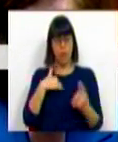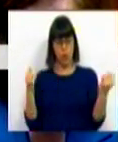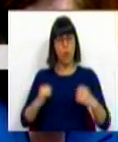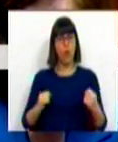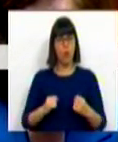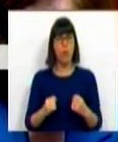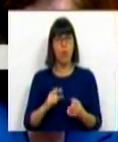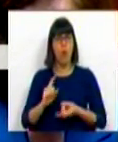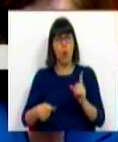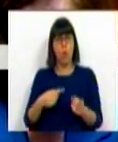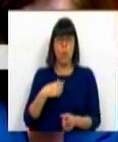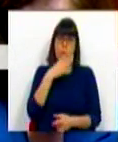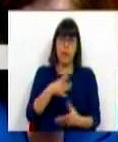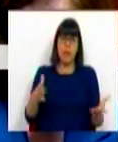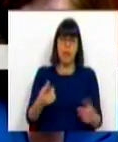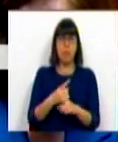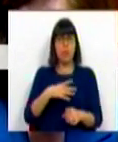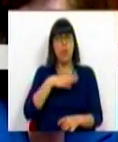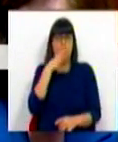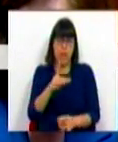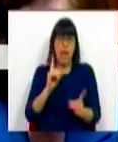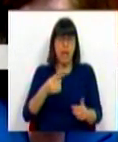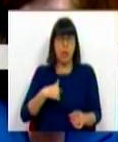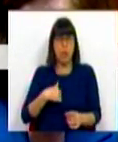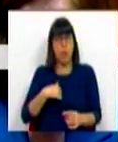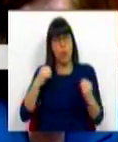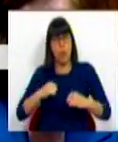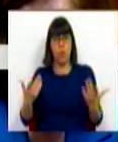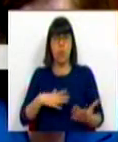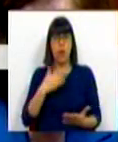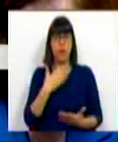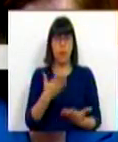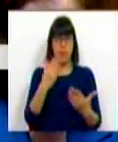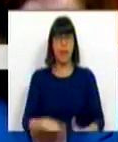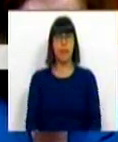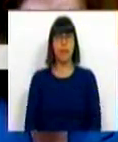concordar com aquilo que digo, porque costumo dizer aquilo com que concordo. Muito obrigado.